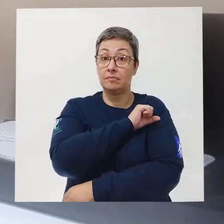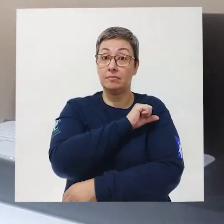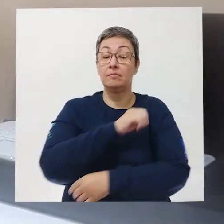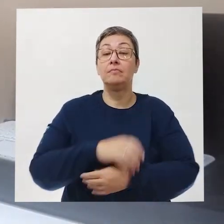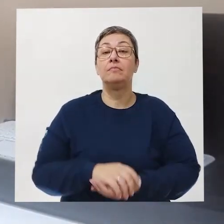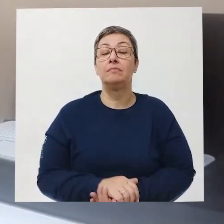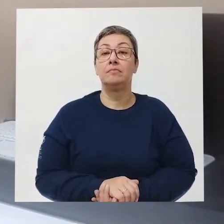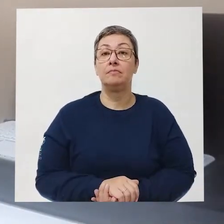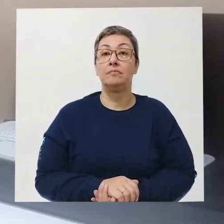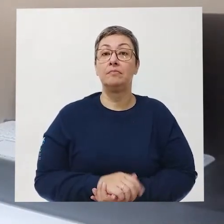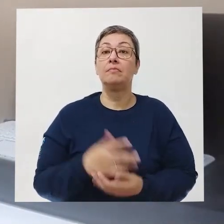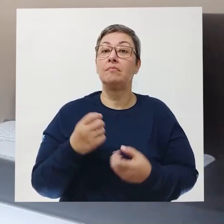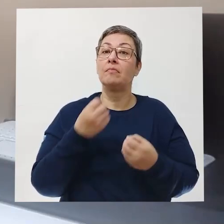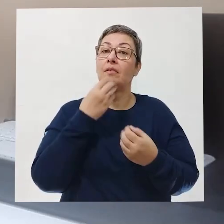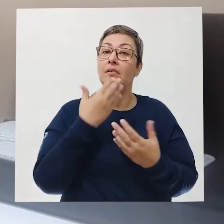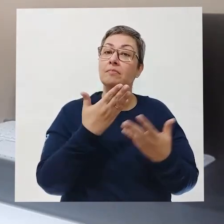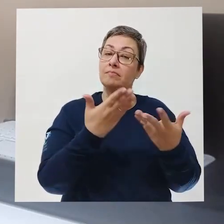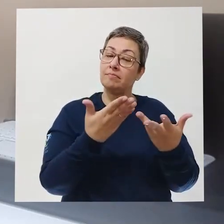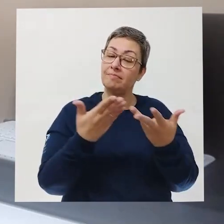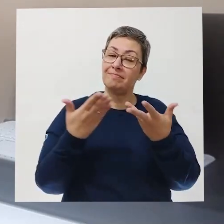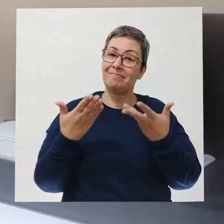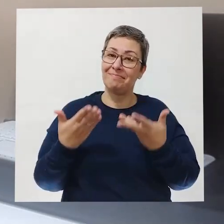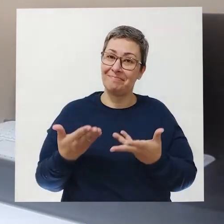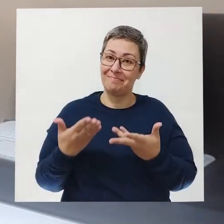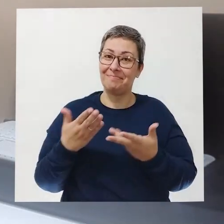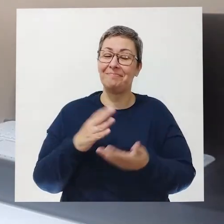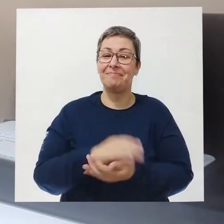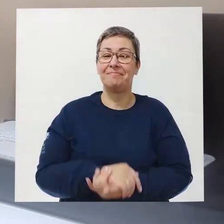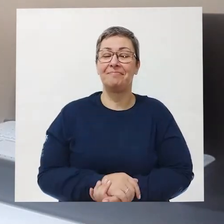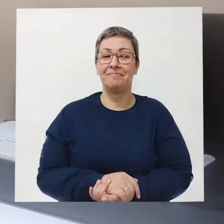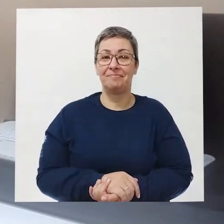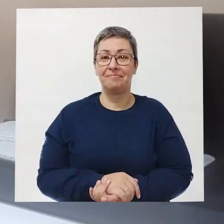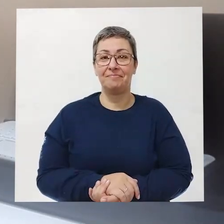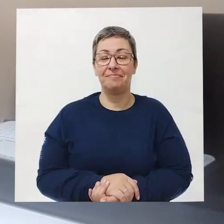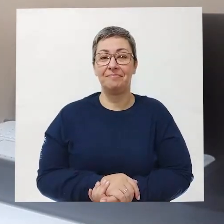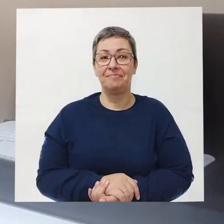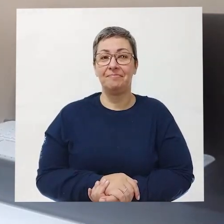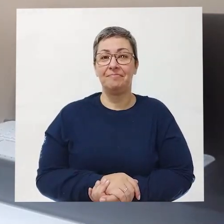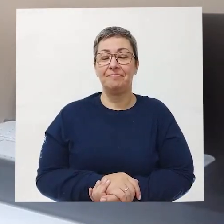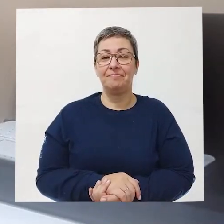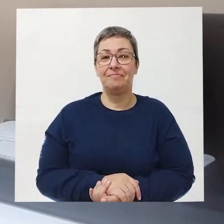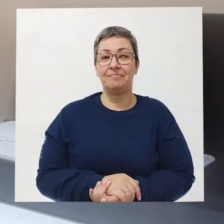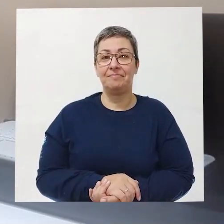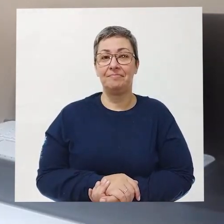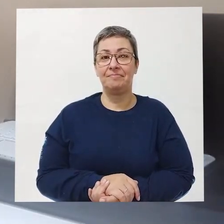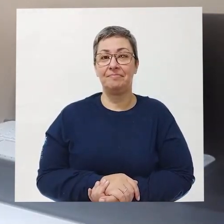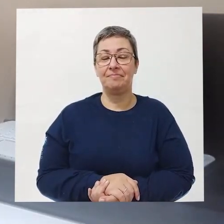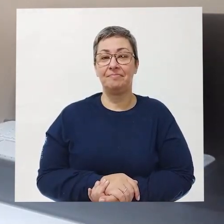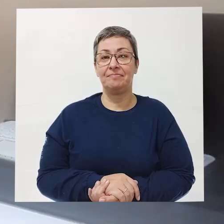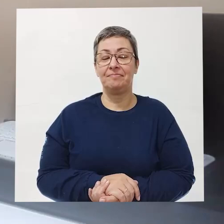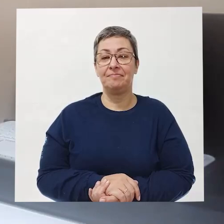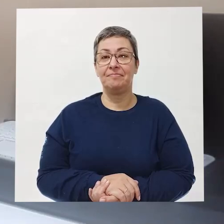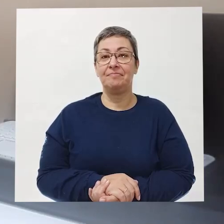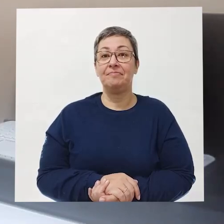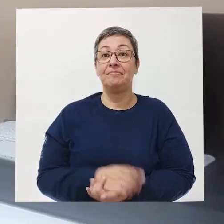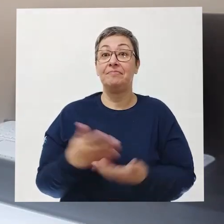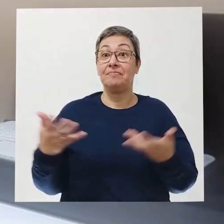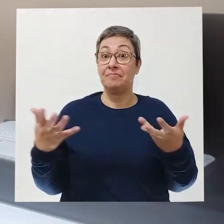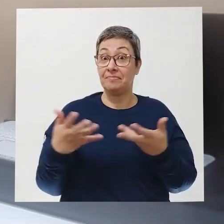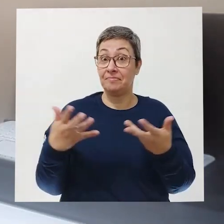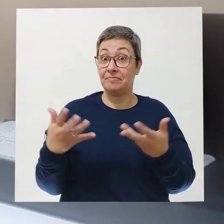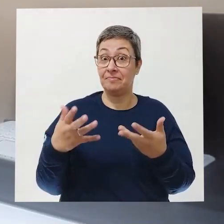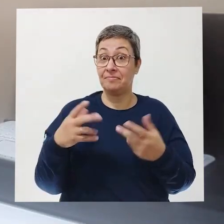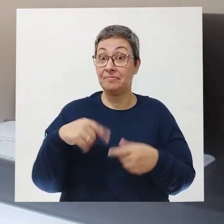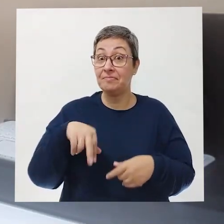ciclo 2. Sejam todos e todas muito bem-vindos e muito bem-vindas.